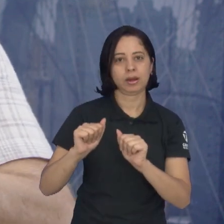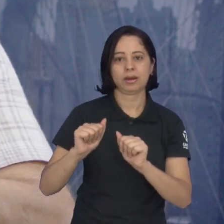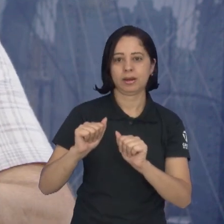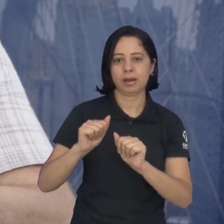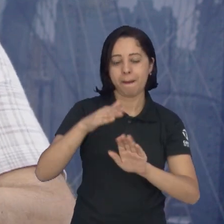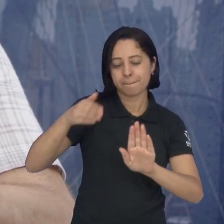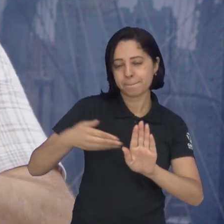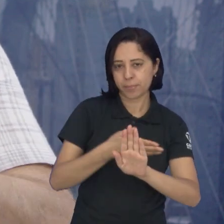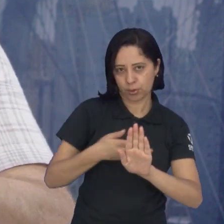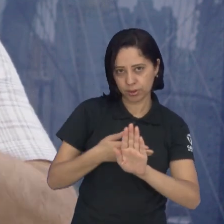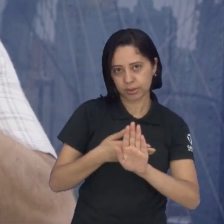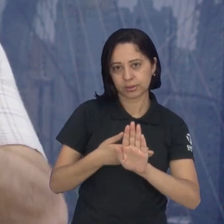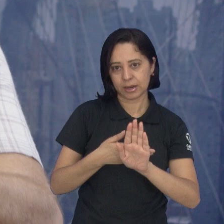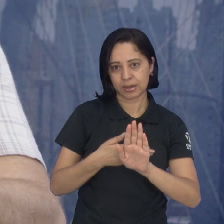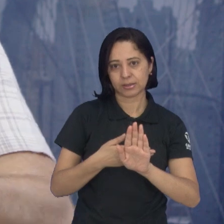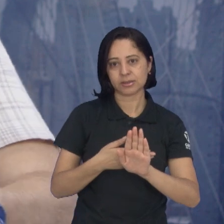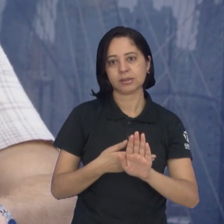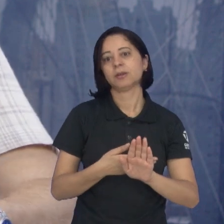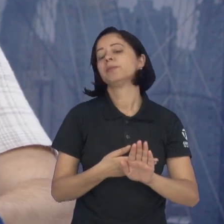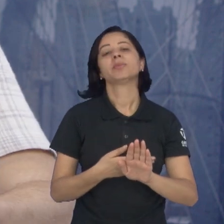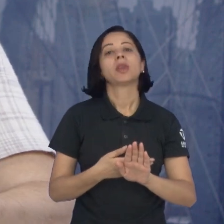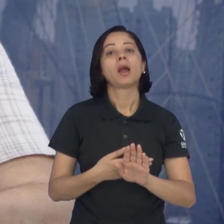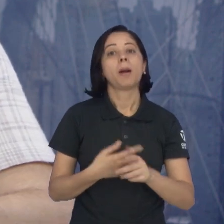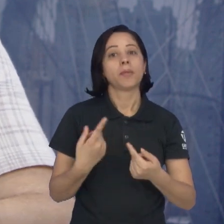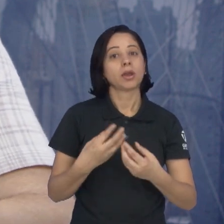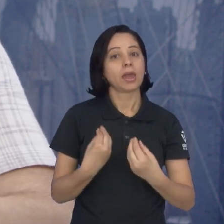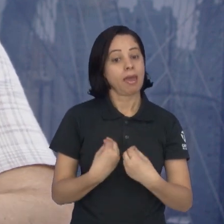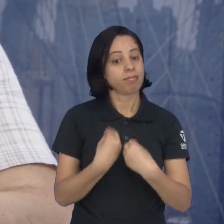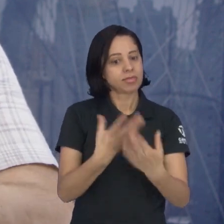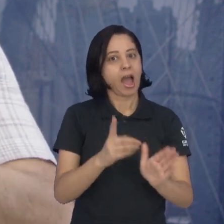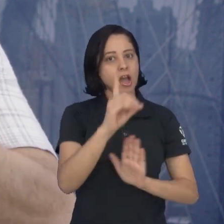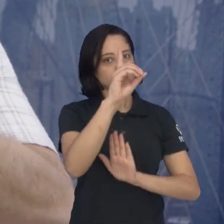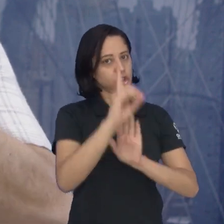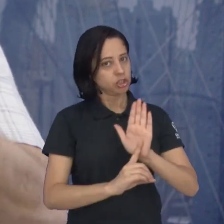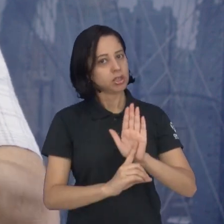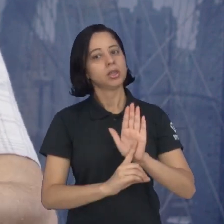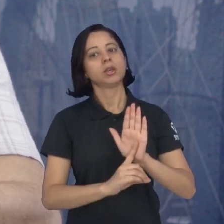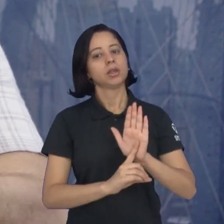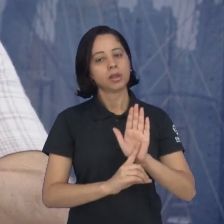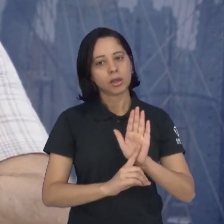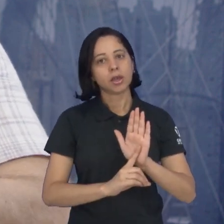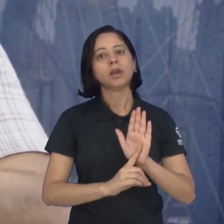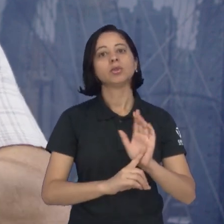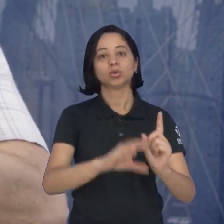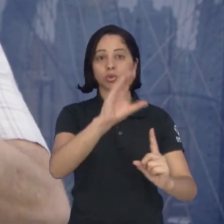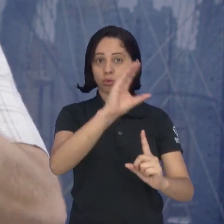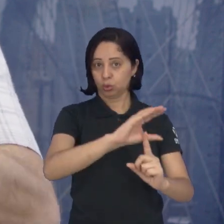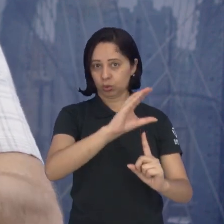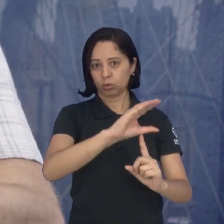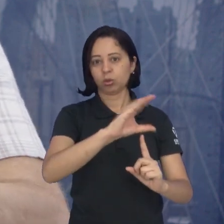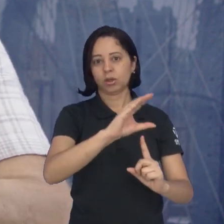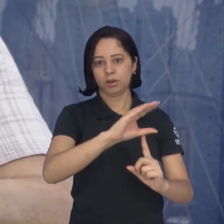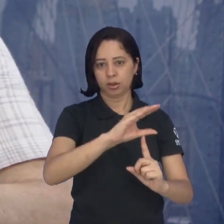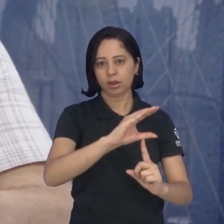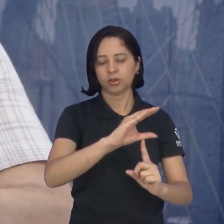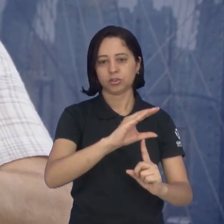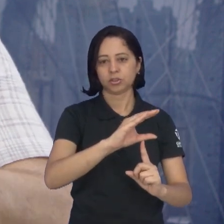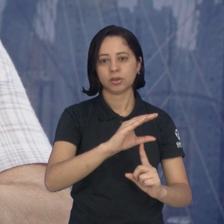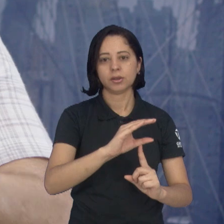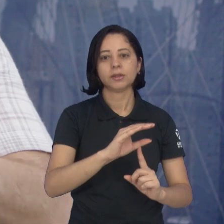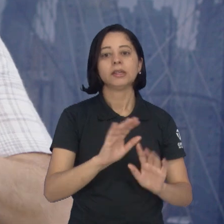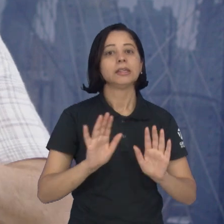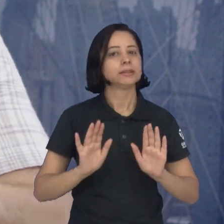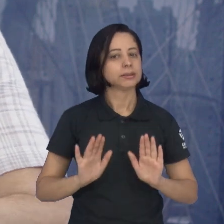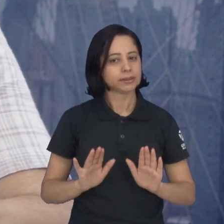eles garantem os direitos do consumidor, né? Eles garantem a entrega do produto, eles garantem a devolução do produto.